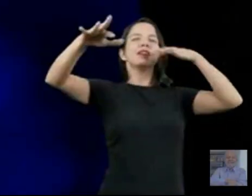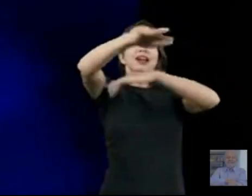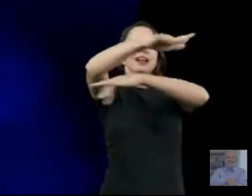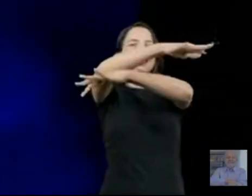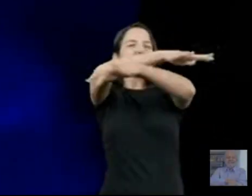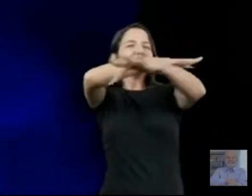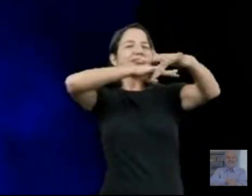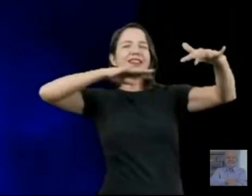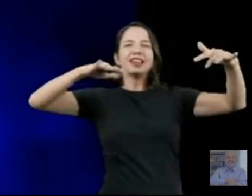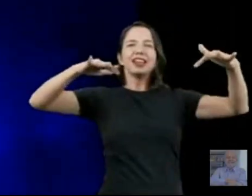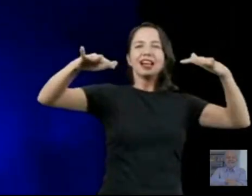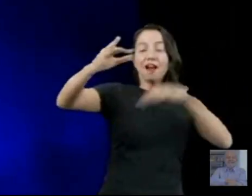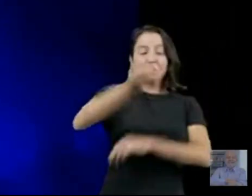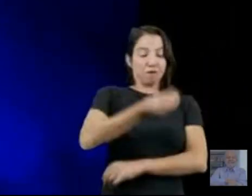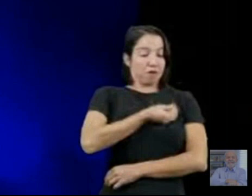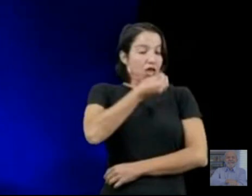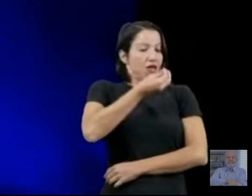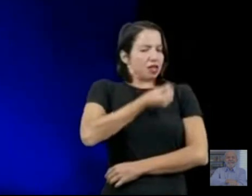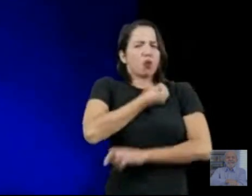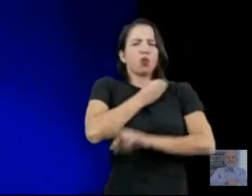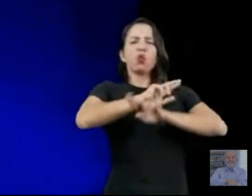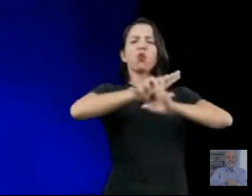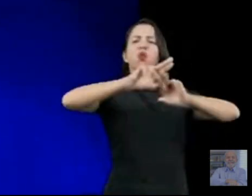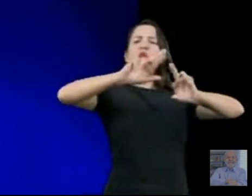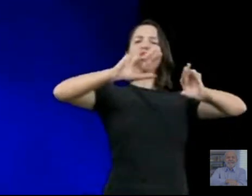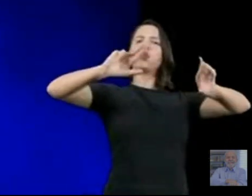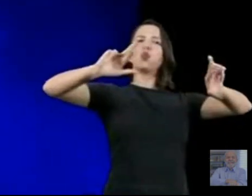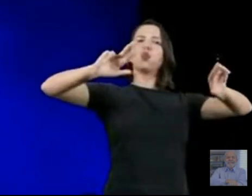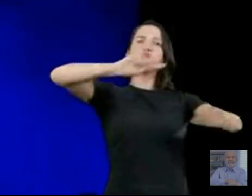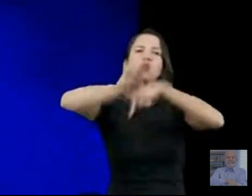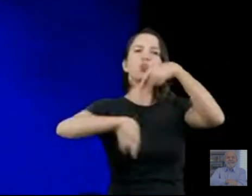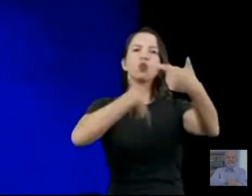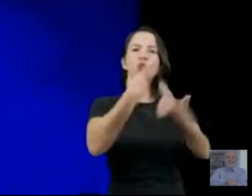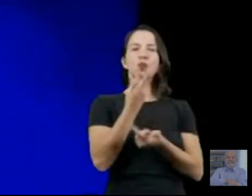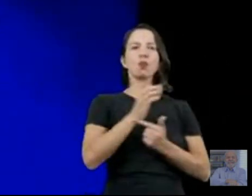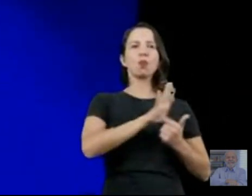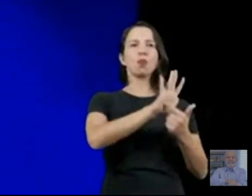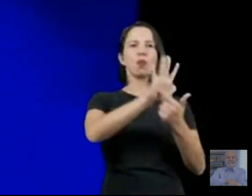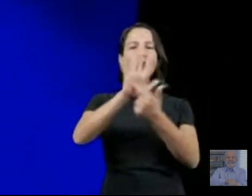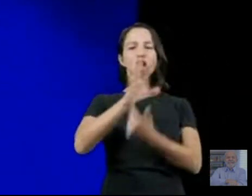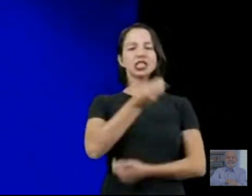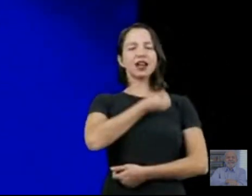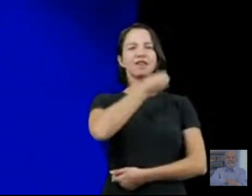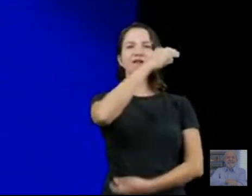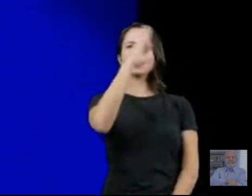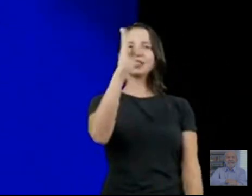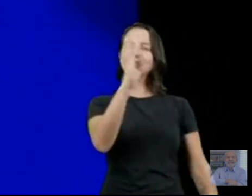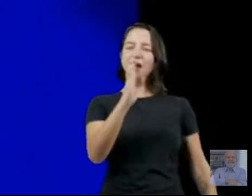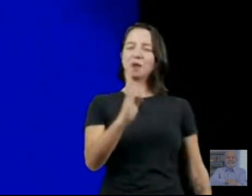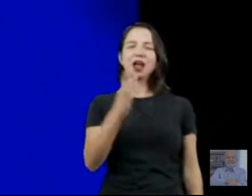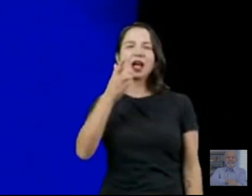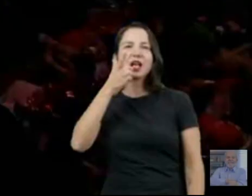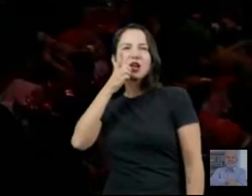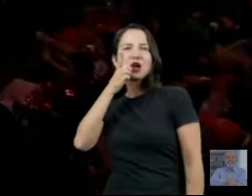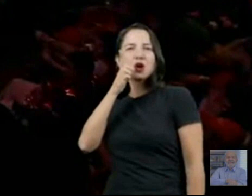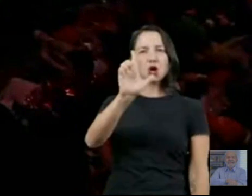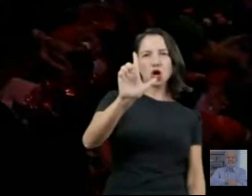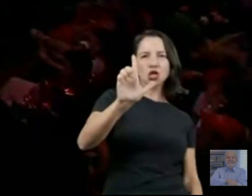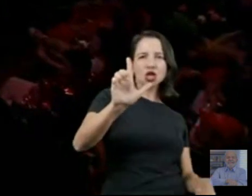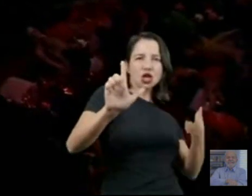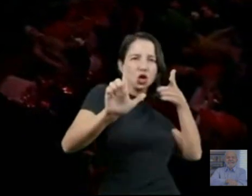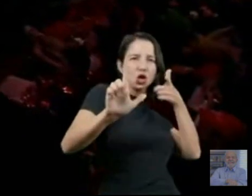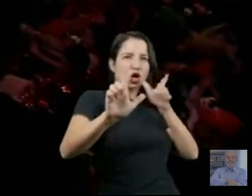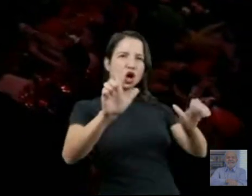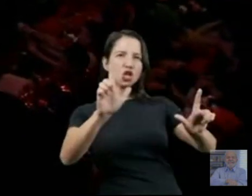vidas dão vida ao nosso país. Ganhando o jogo na raça, o Brasil dança